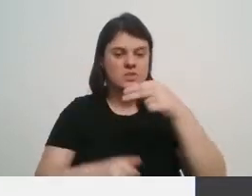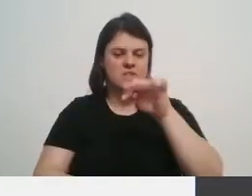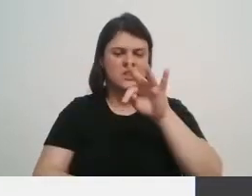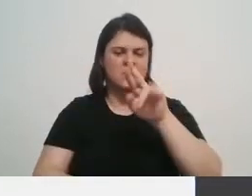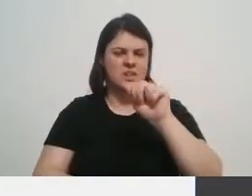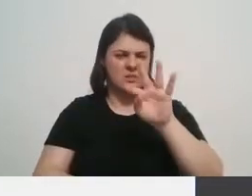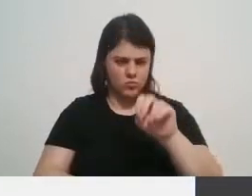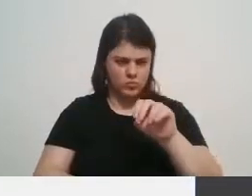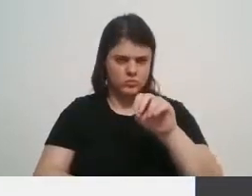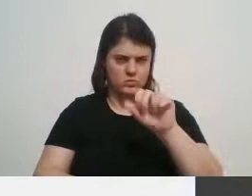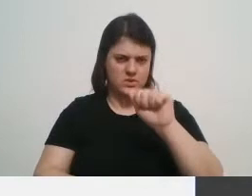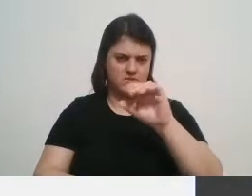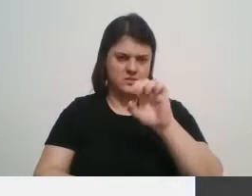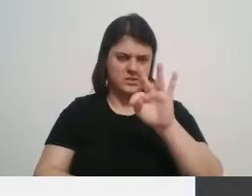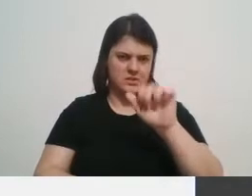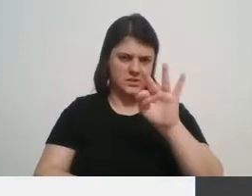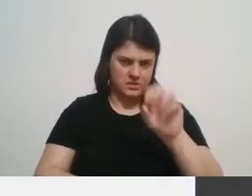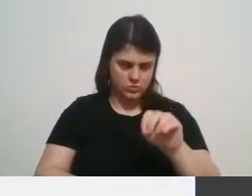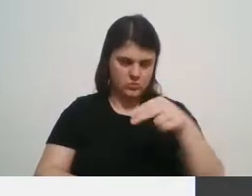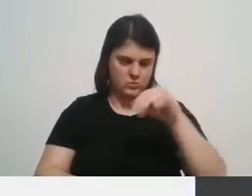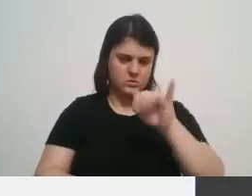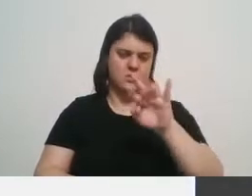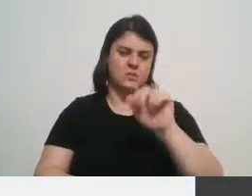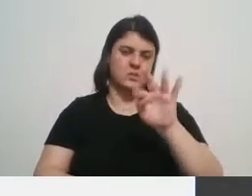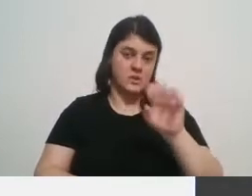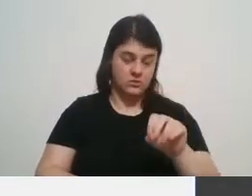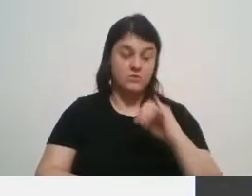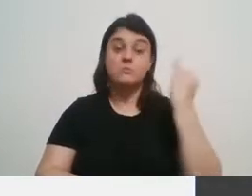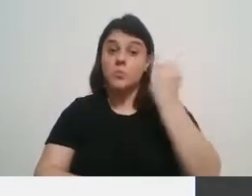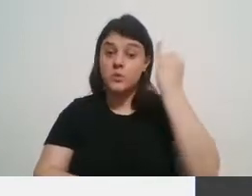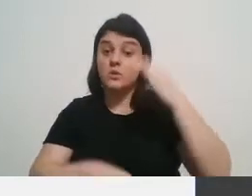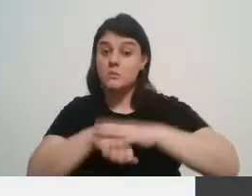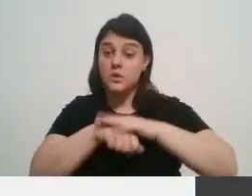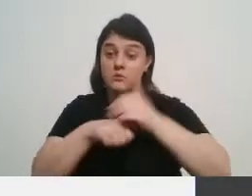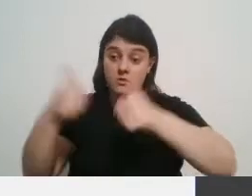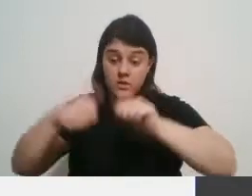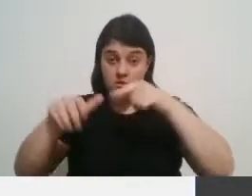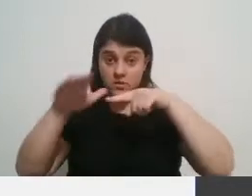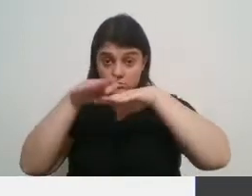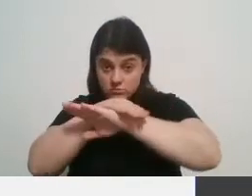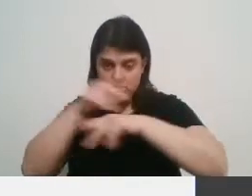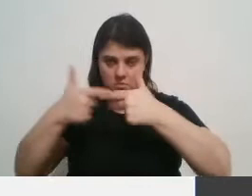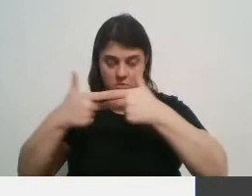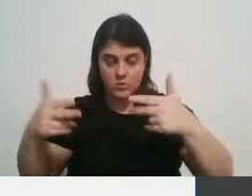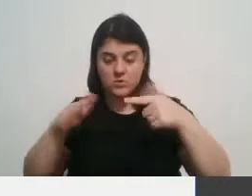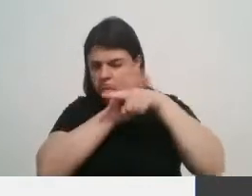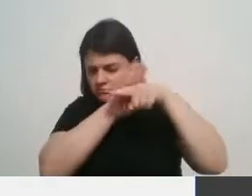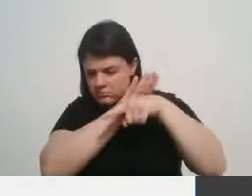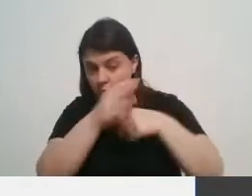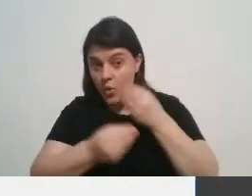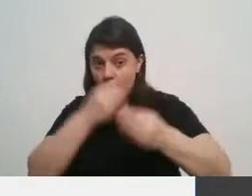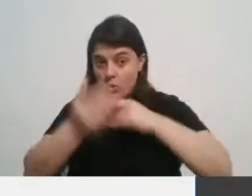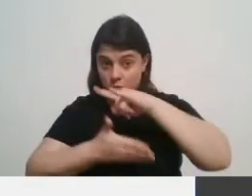né, justamente a importância da avaliação arquivística, analisando mais profundamente a forma como essa documentação